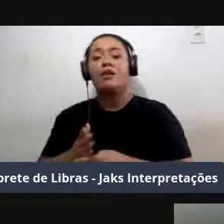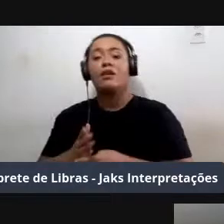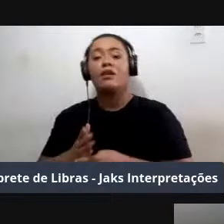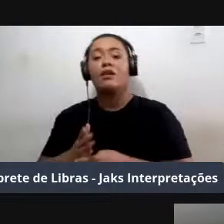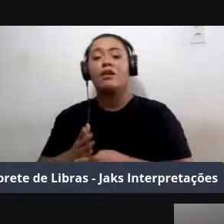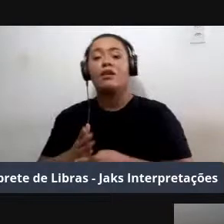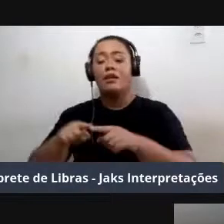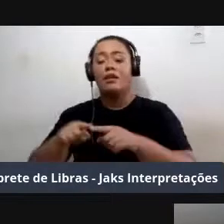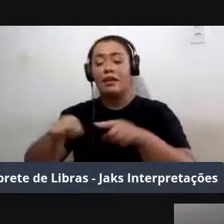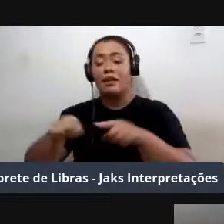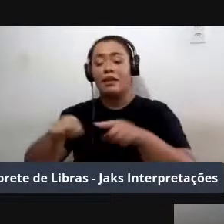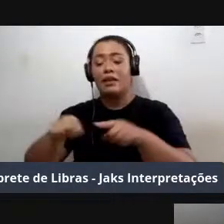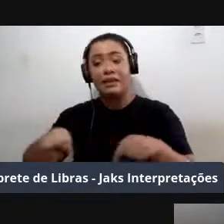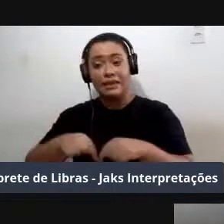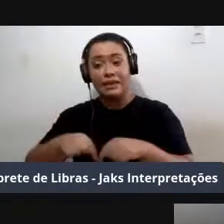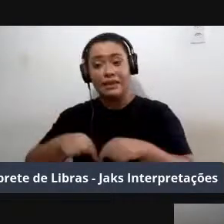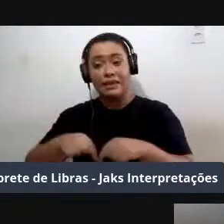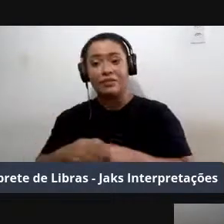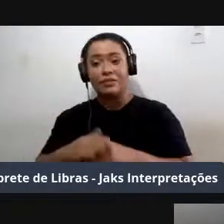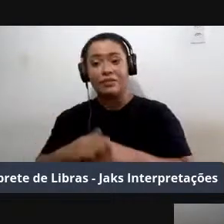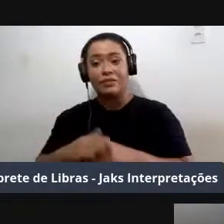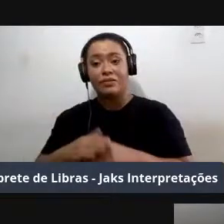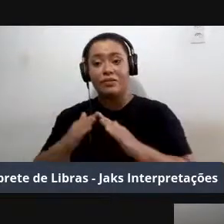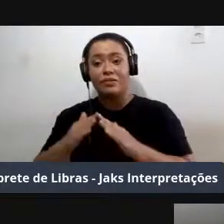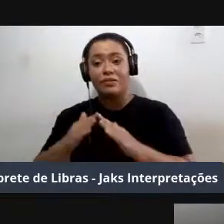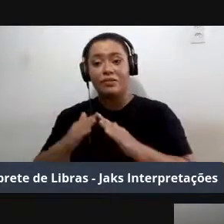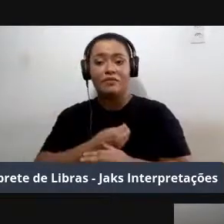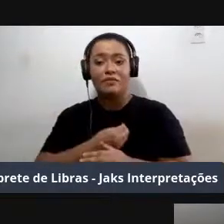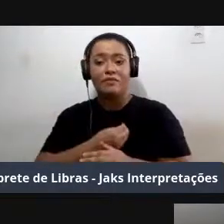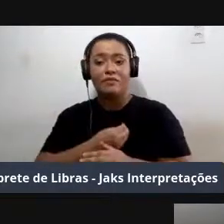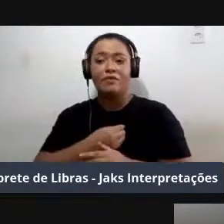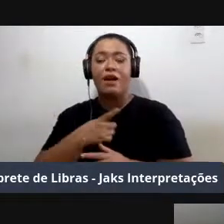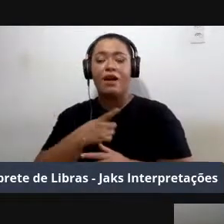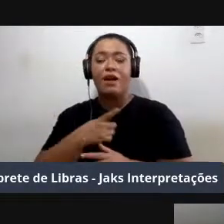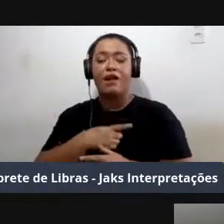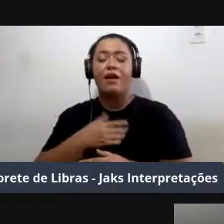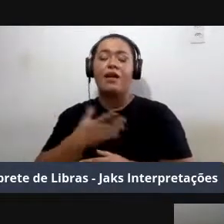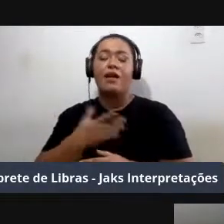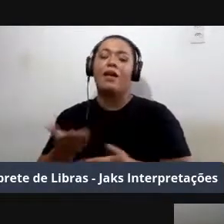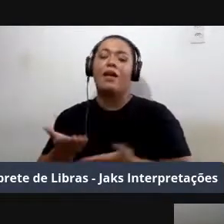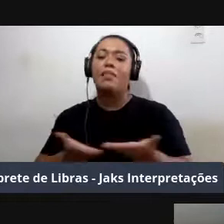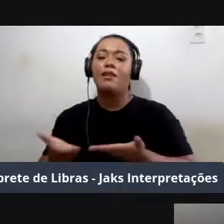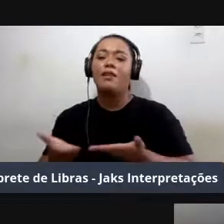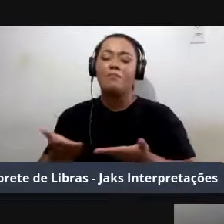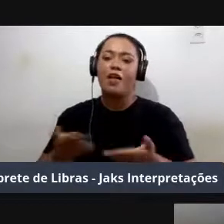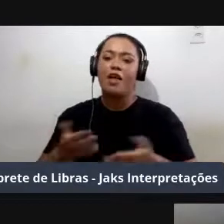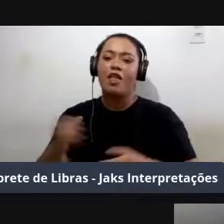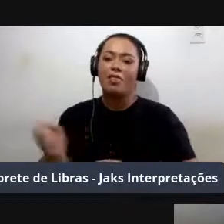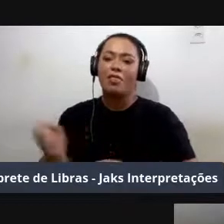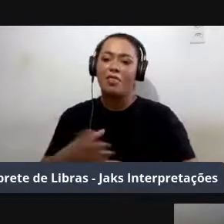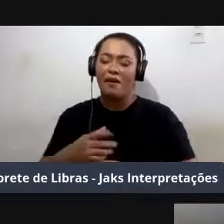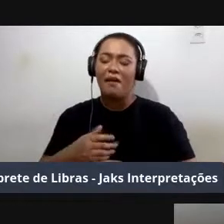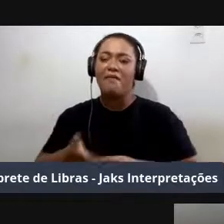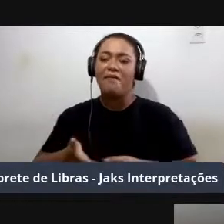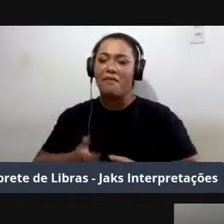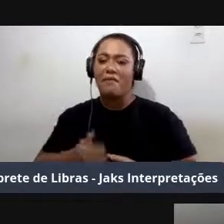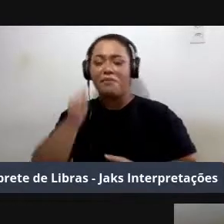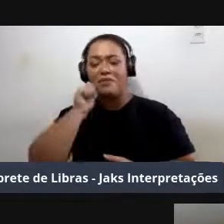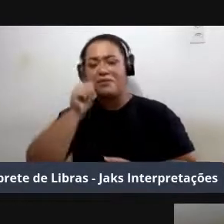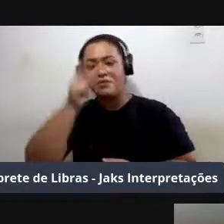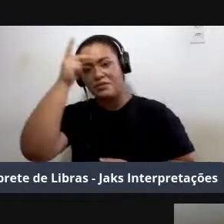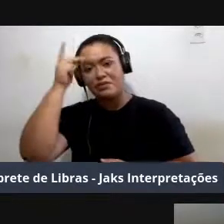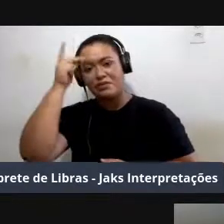onde tem formado novas parteiras, né? E é muito diferente do norte. De repente, se tu pudesse,